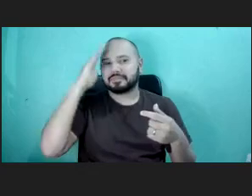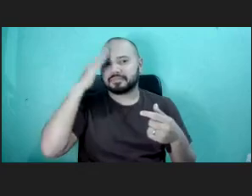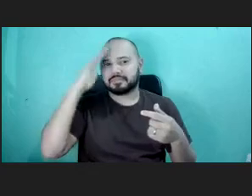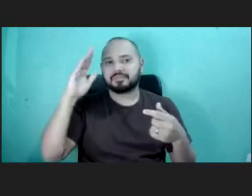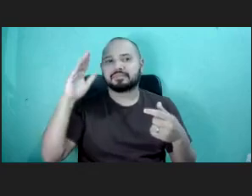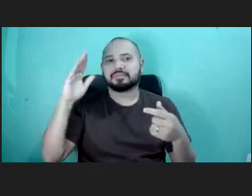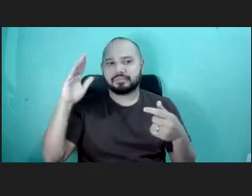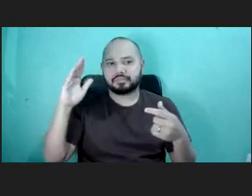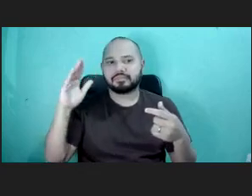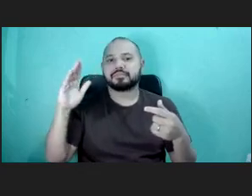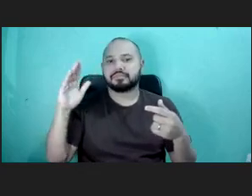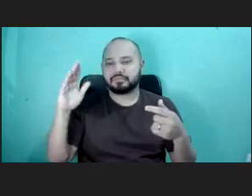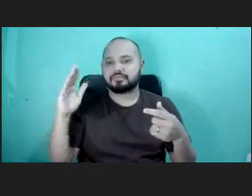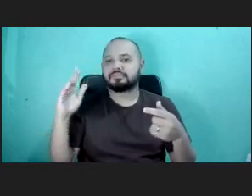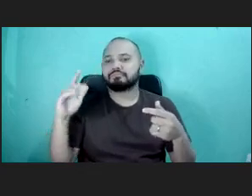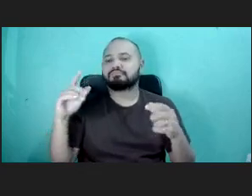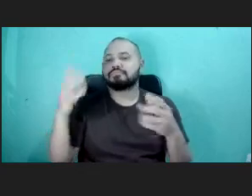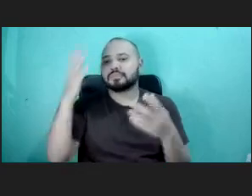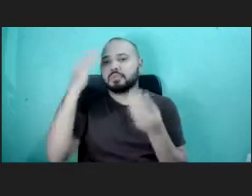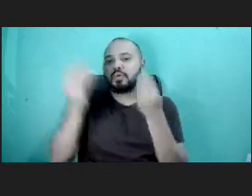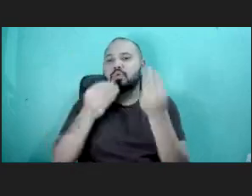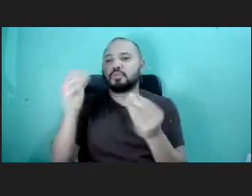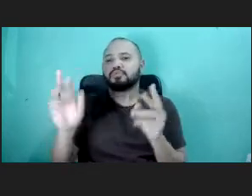existindo, né?